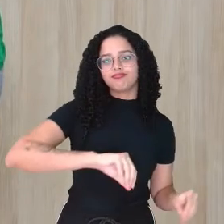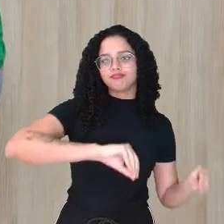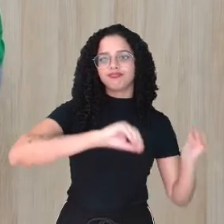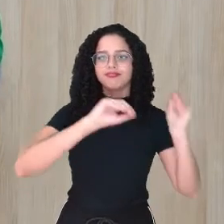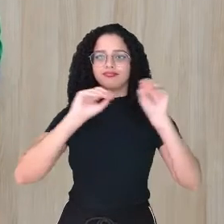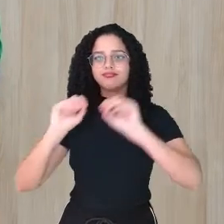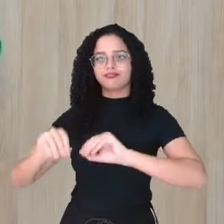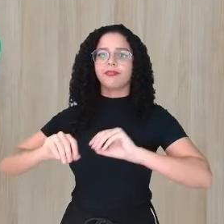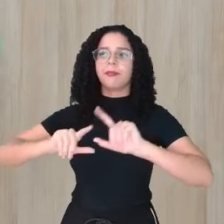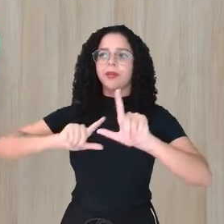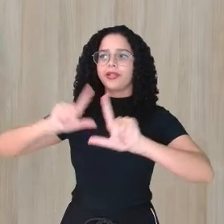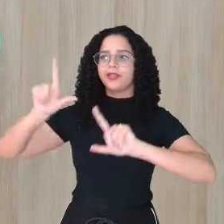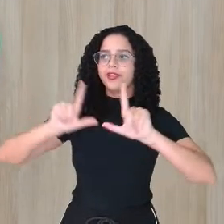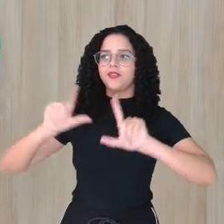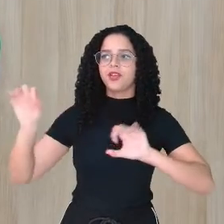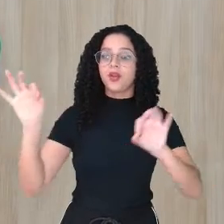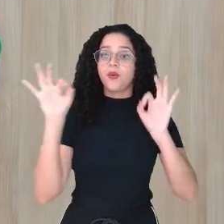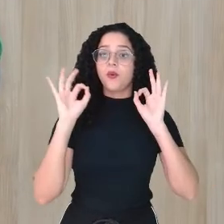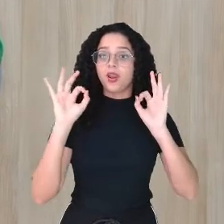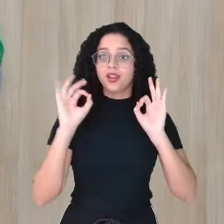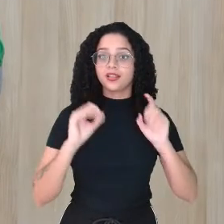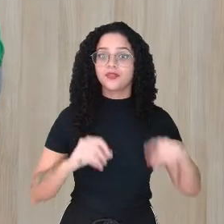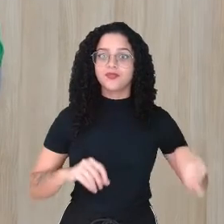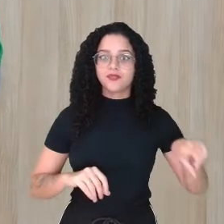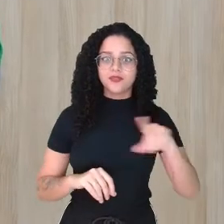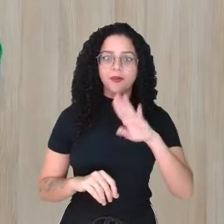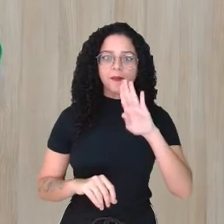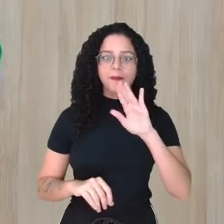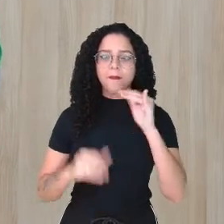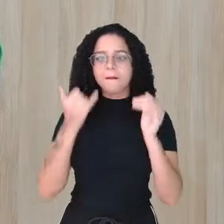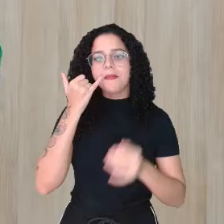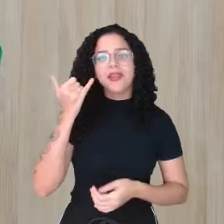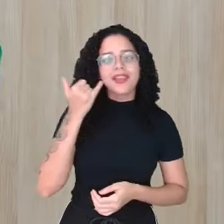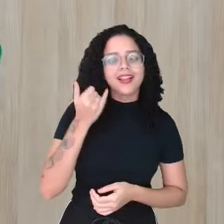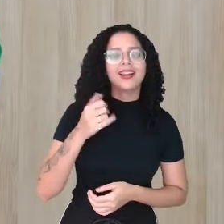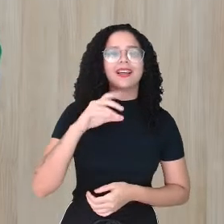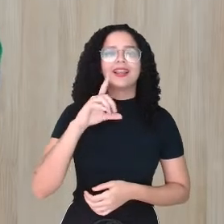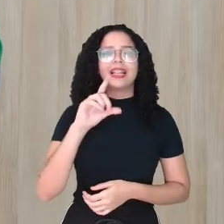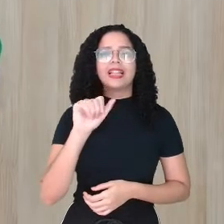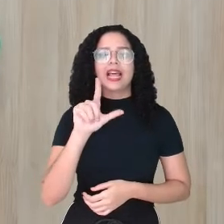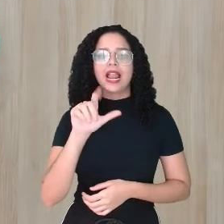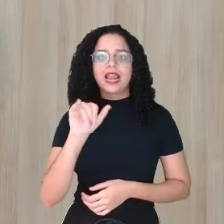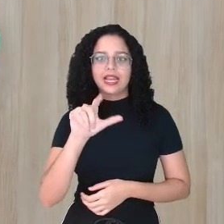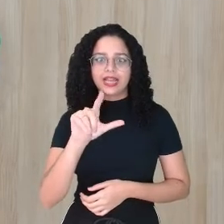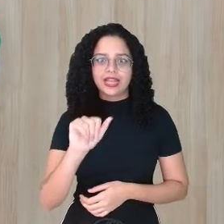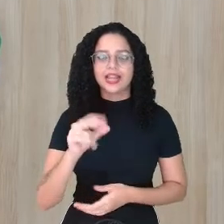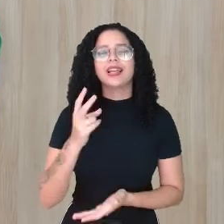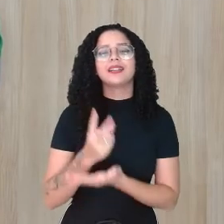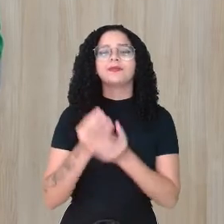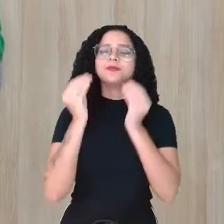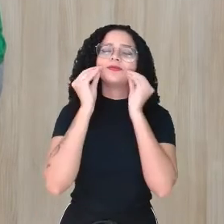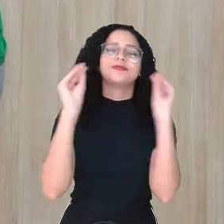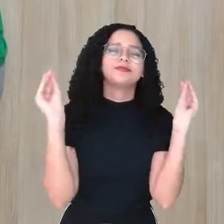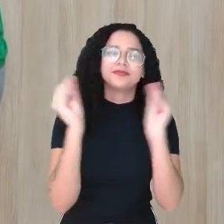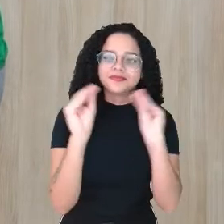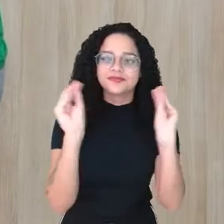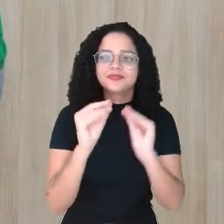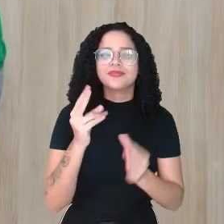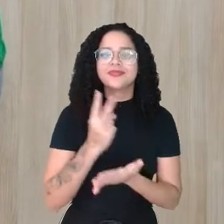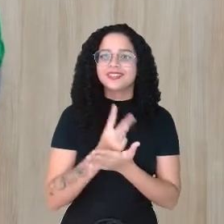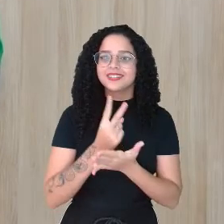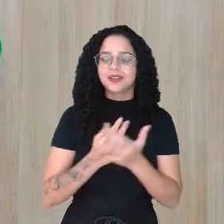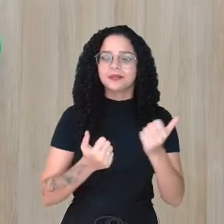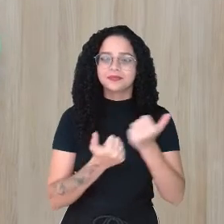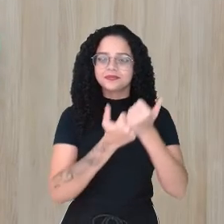maior qualidade, né, para vocês. Billy, Dalila, um beijo, sempre aqui dando uma ajuda, um suporte.